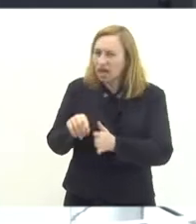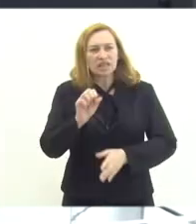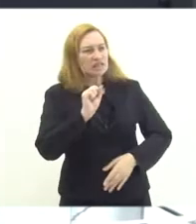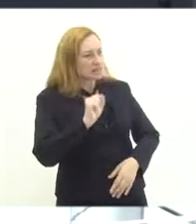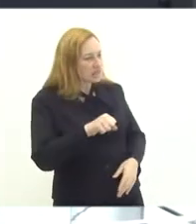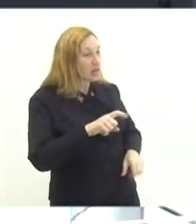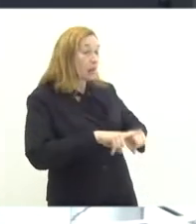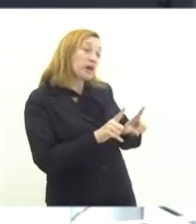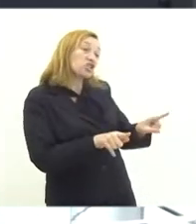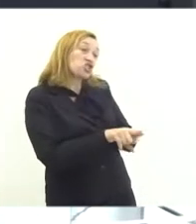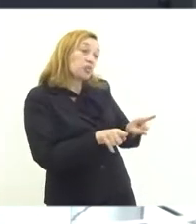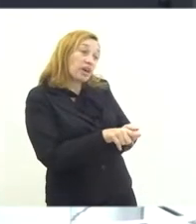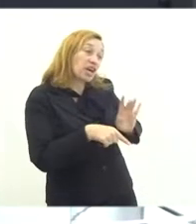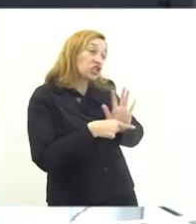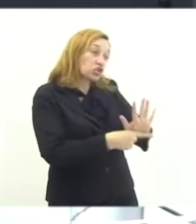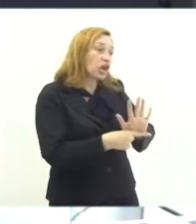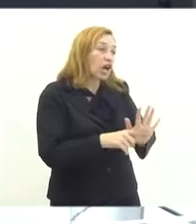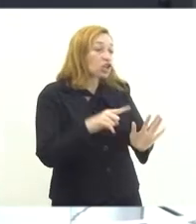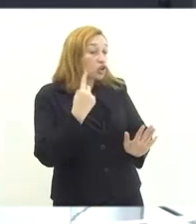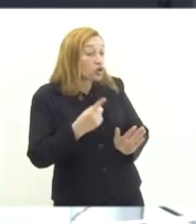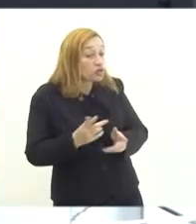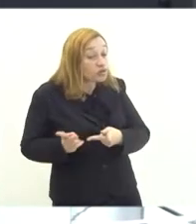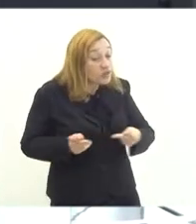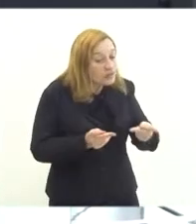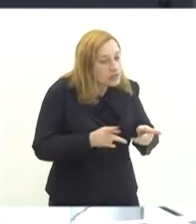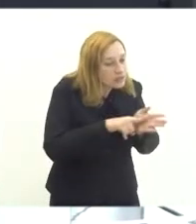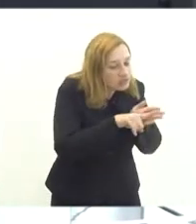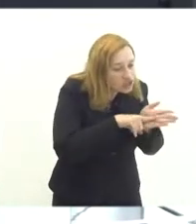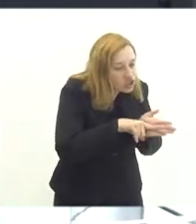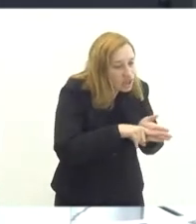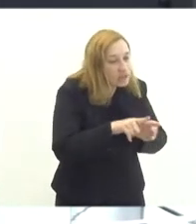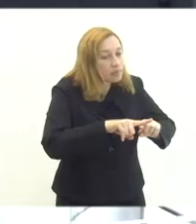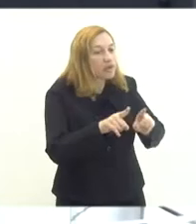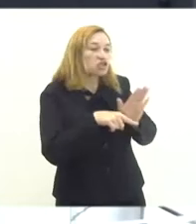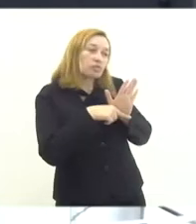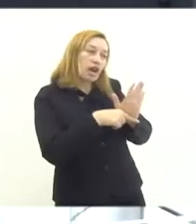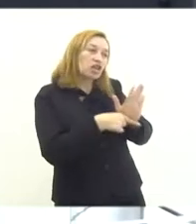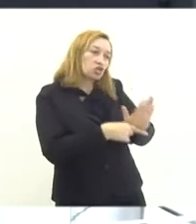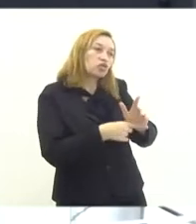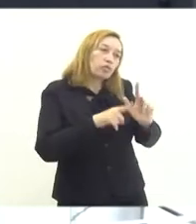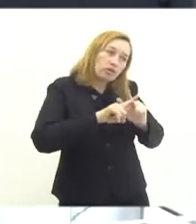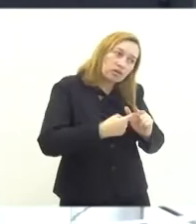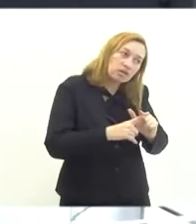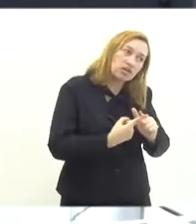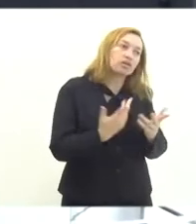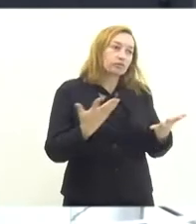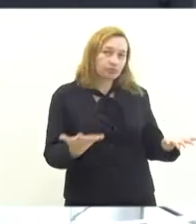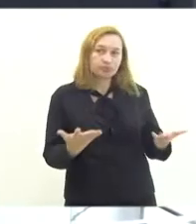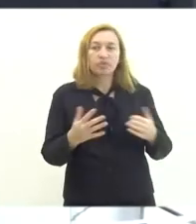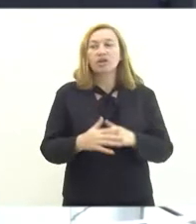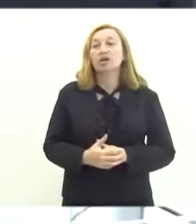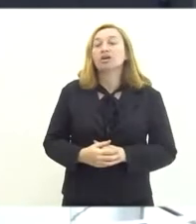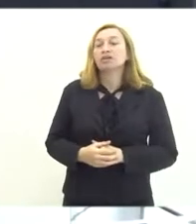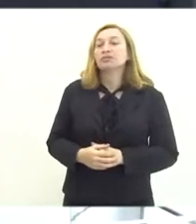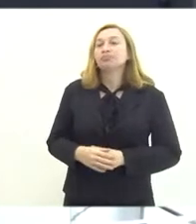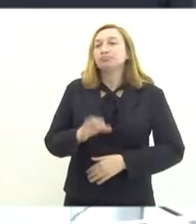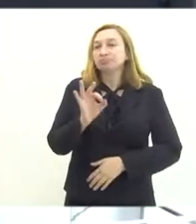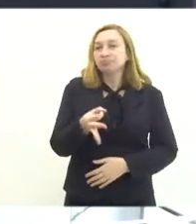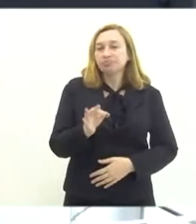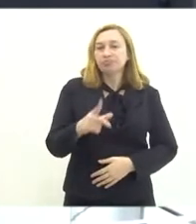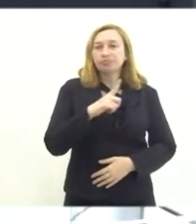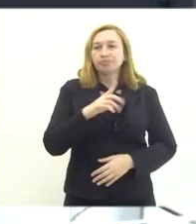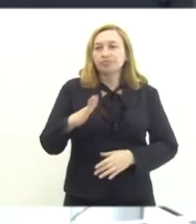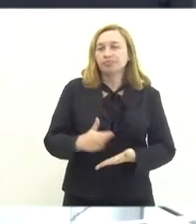ajudar porque a fiscalização A gente ajuda a ser te a se regularizar diante dos órgãos fiscalizadores e a gente